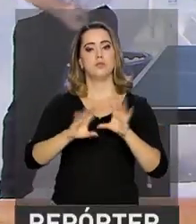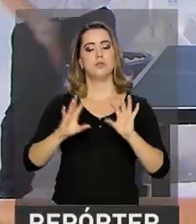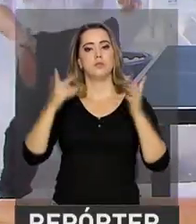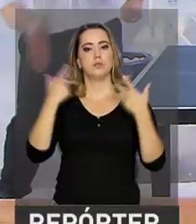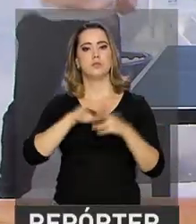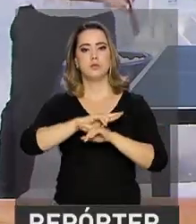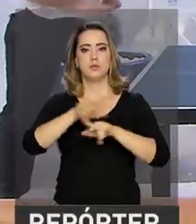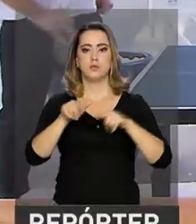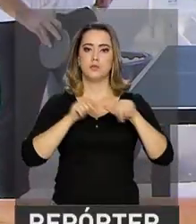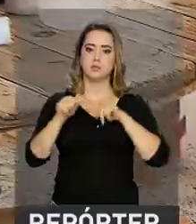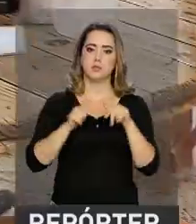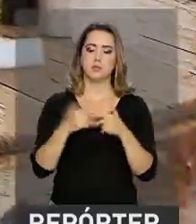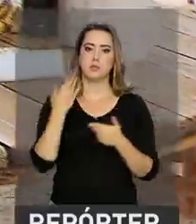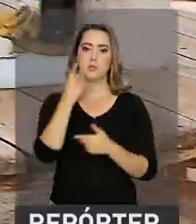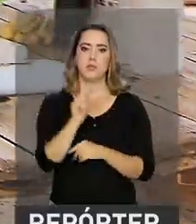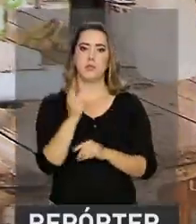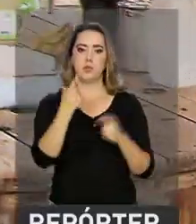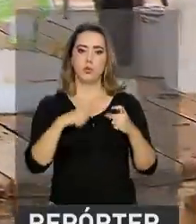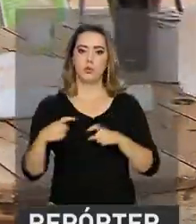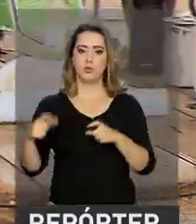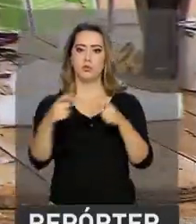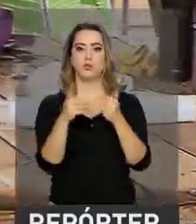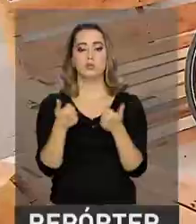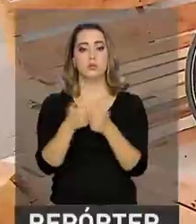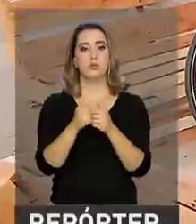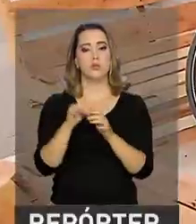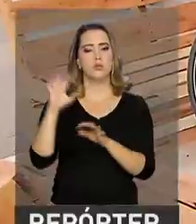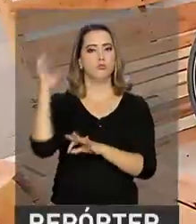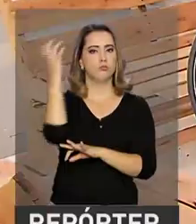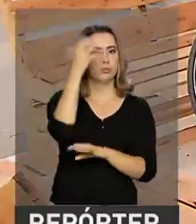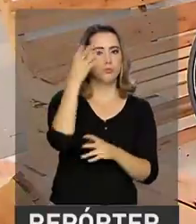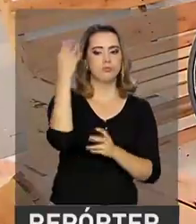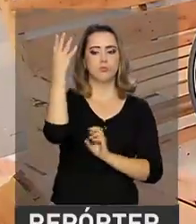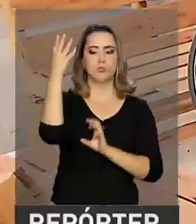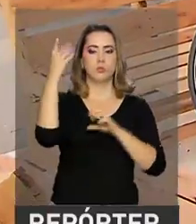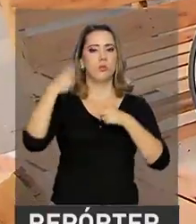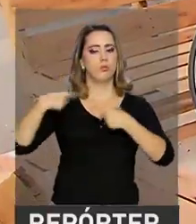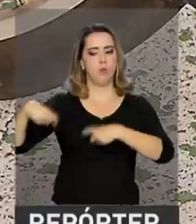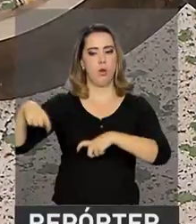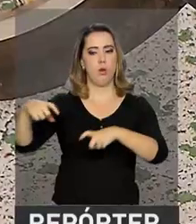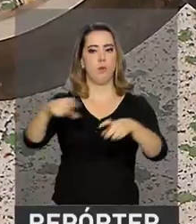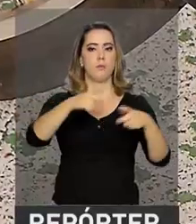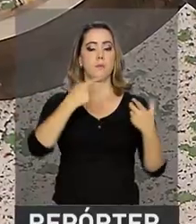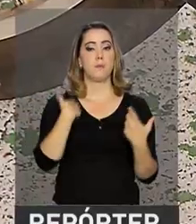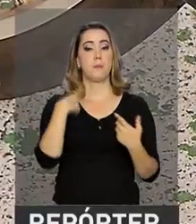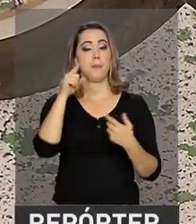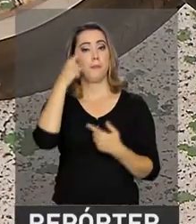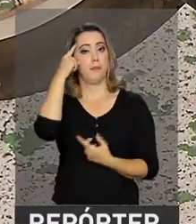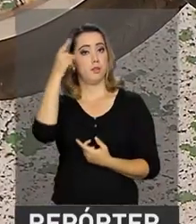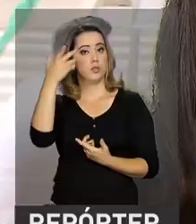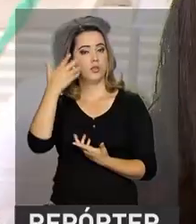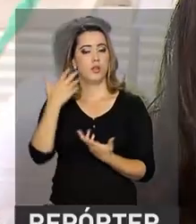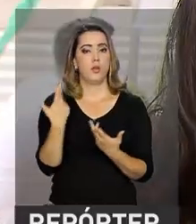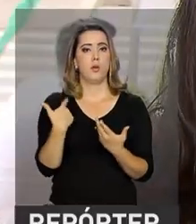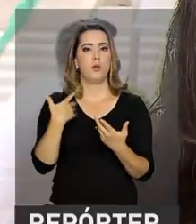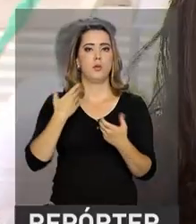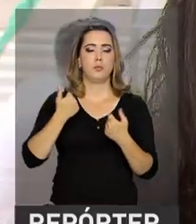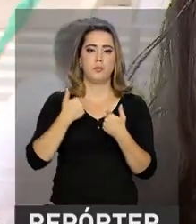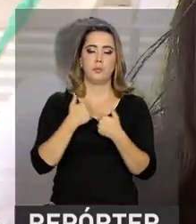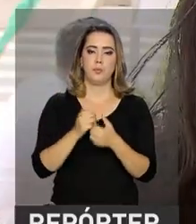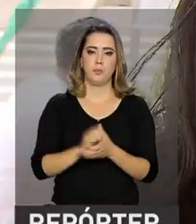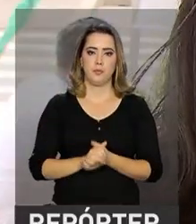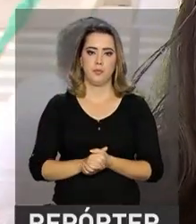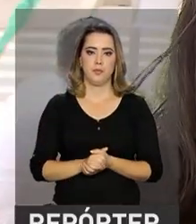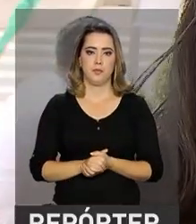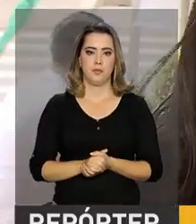com diversas atividades em um espaço ao ar livre. O evento faz parte do projeto Mobilidade ao Redor. O objetivo do